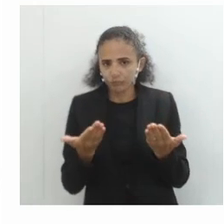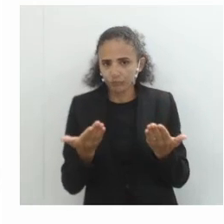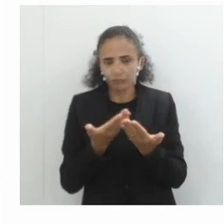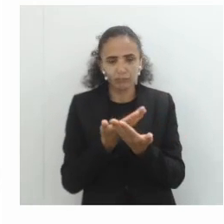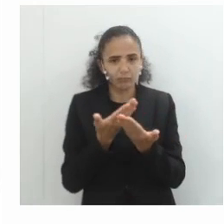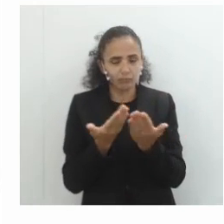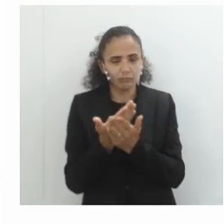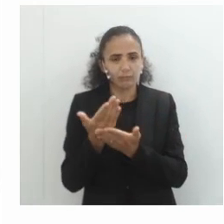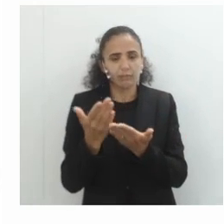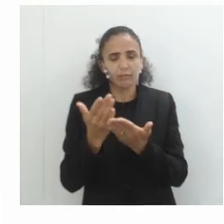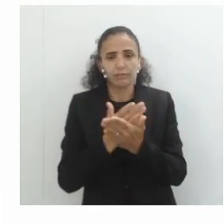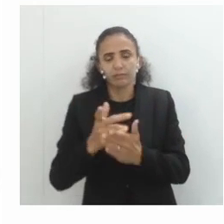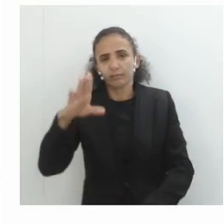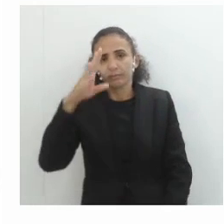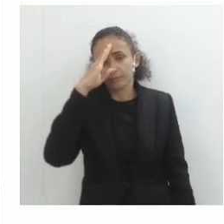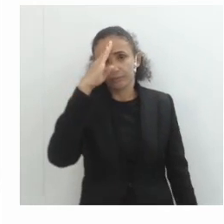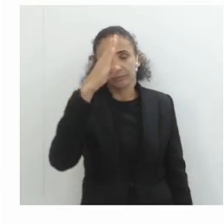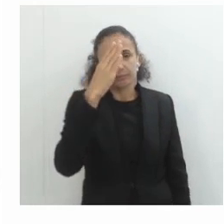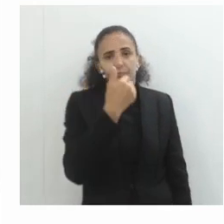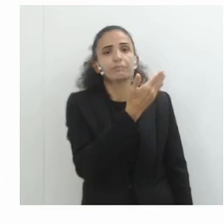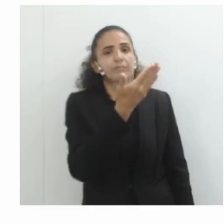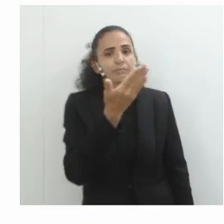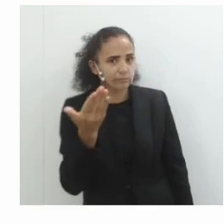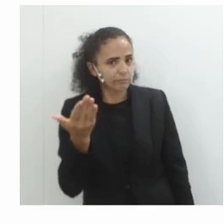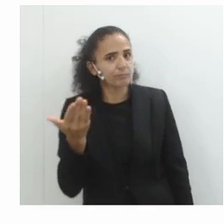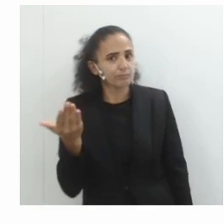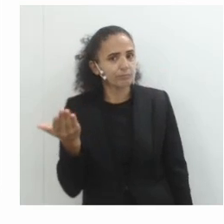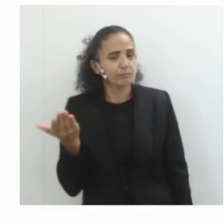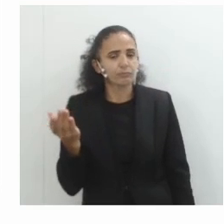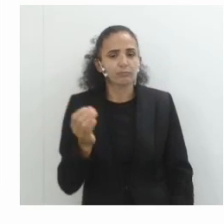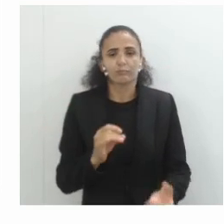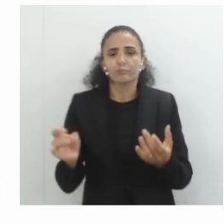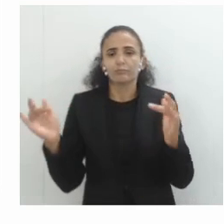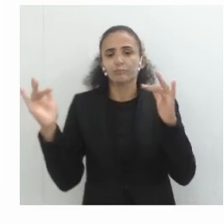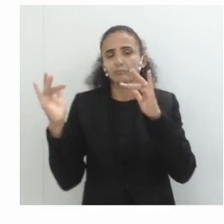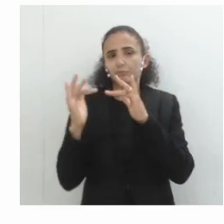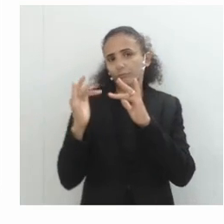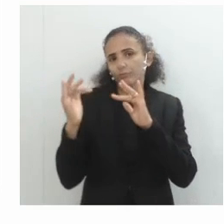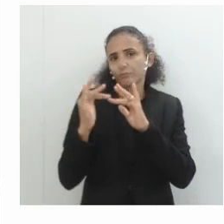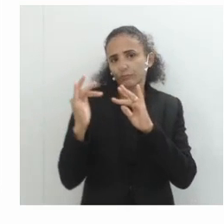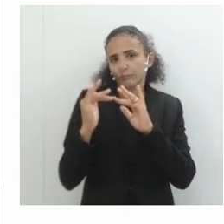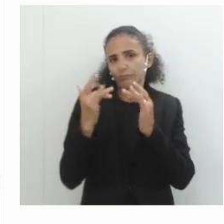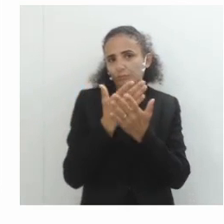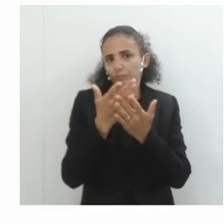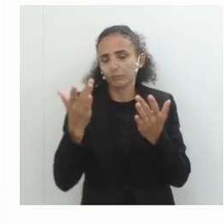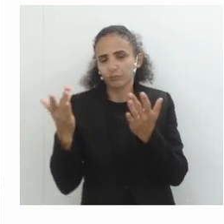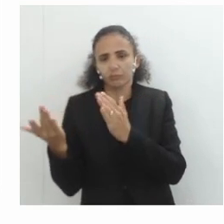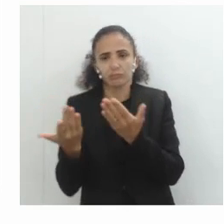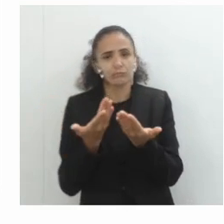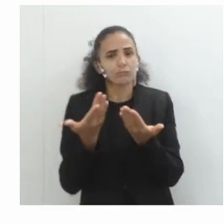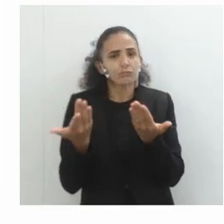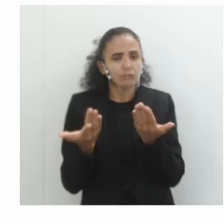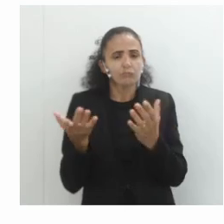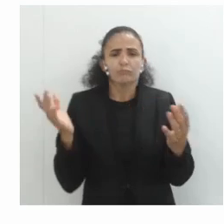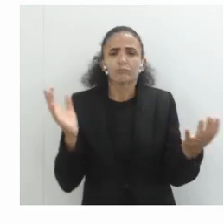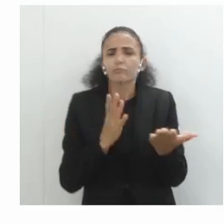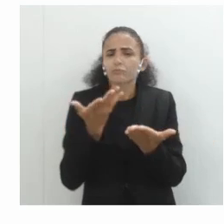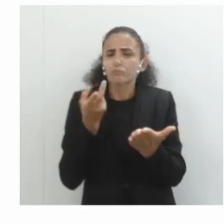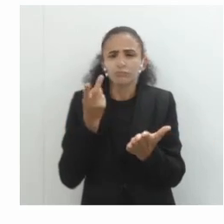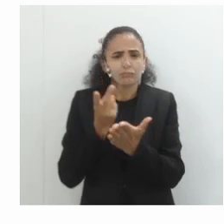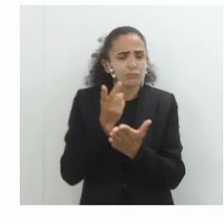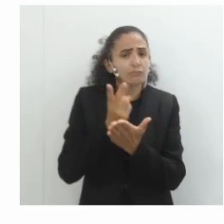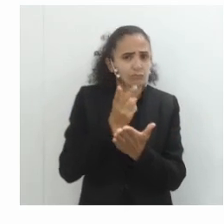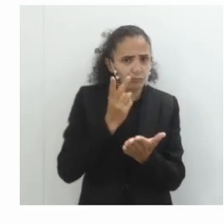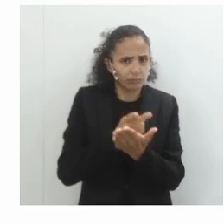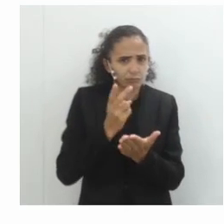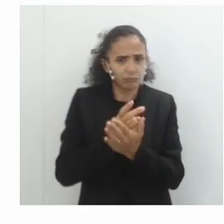vocês uma das principais, né, que está ligado a um conflito muito pertinente e